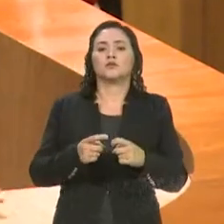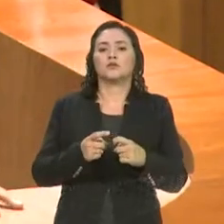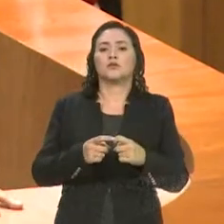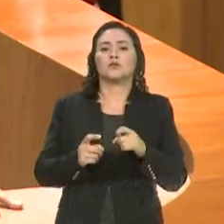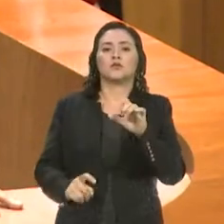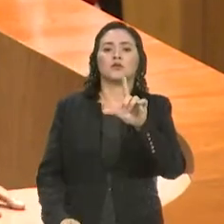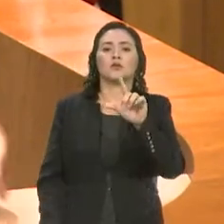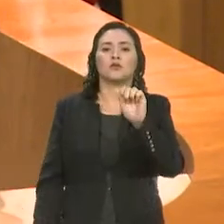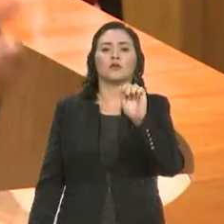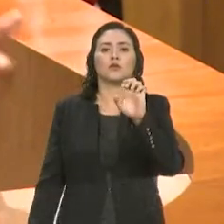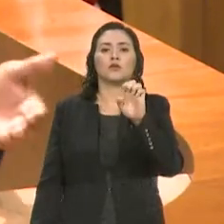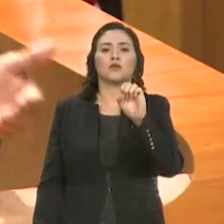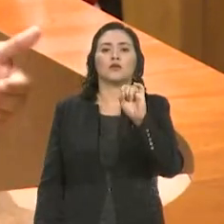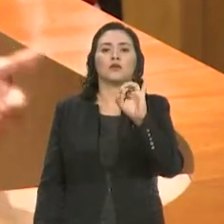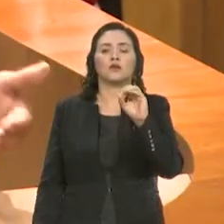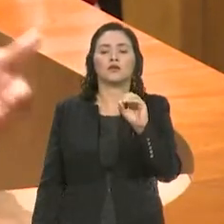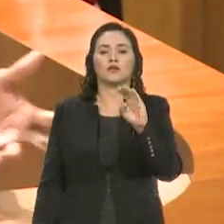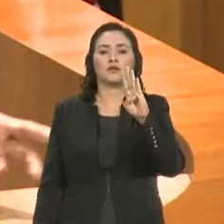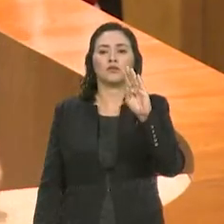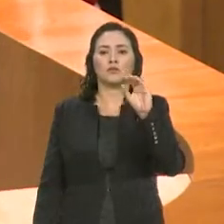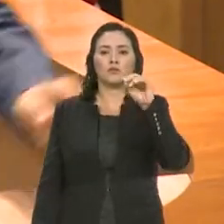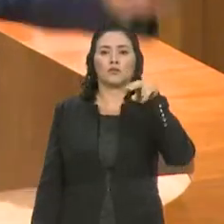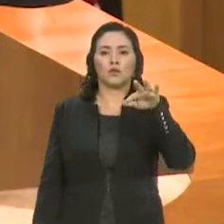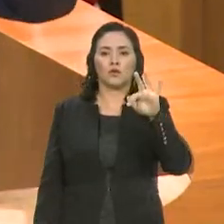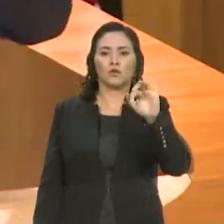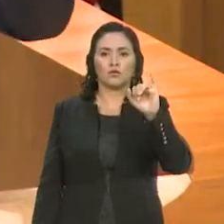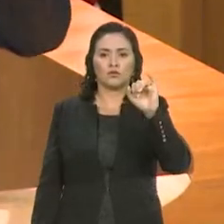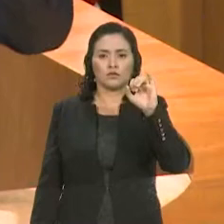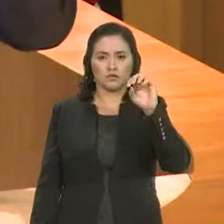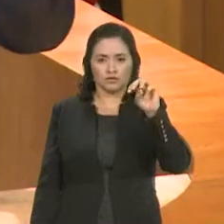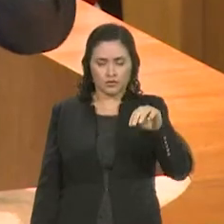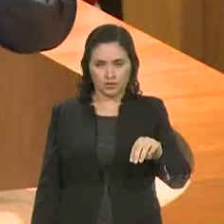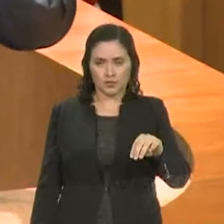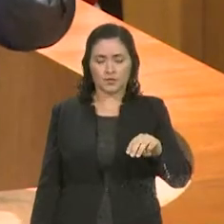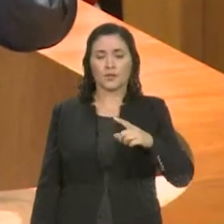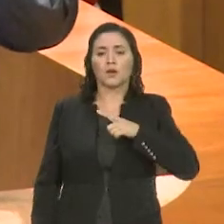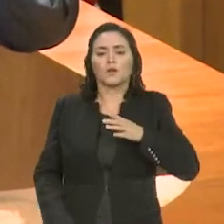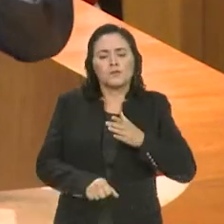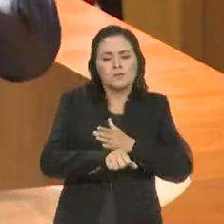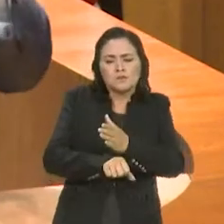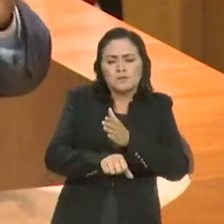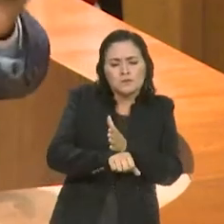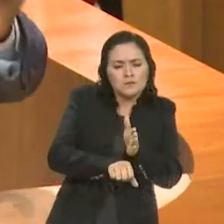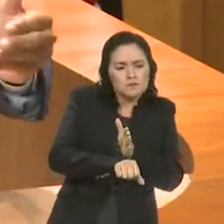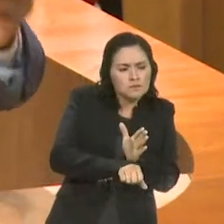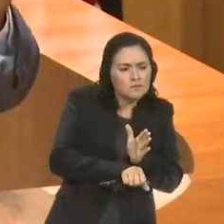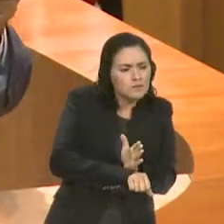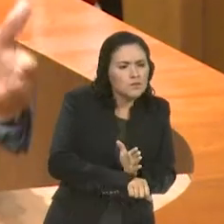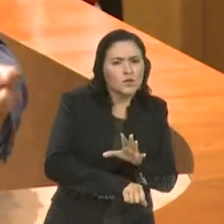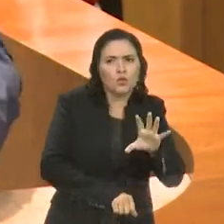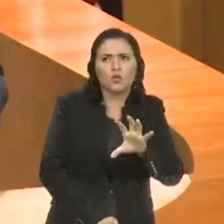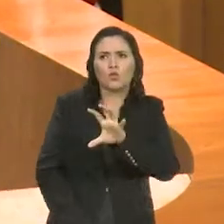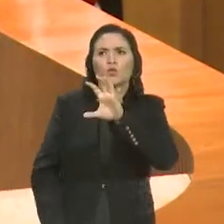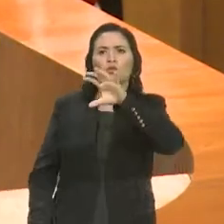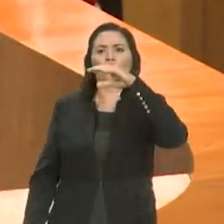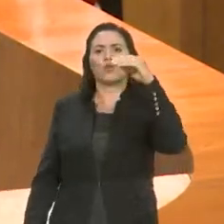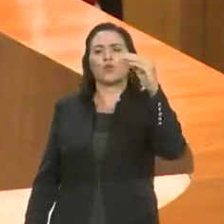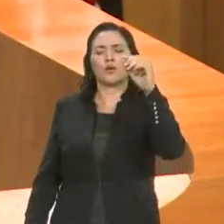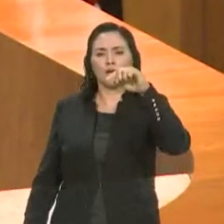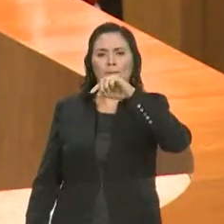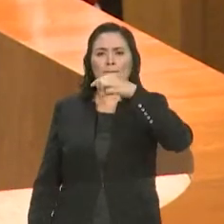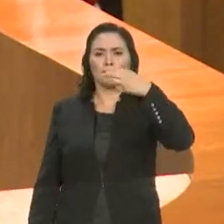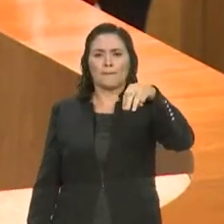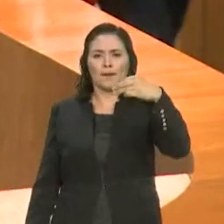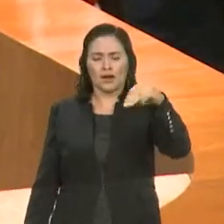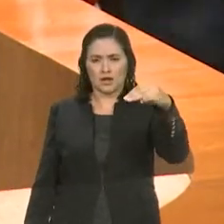região metropolitana, temos percorrido o Maranhão e temos ouvido da população que o Maranhão tem jeito sim.